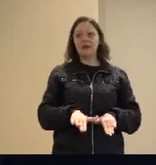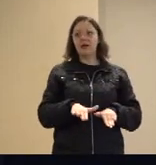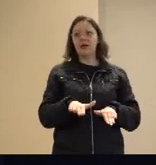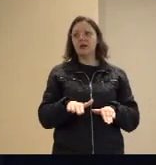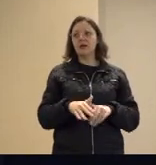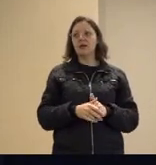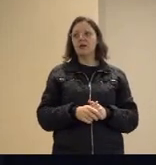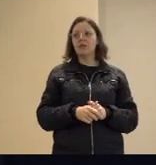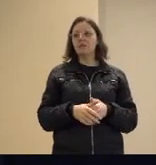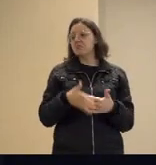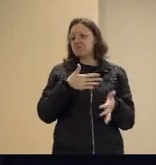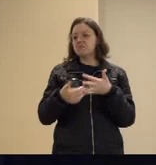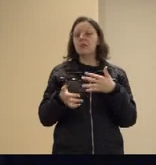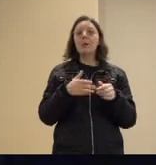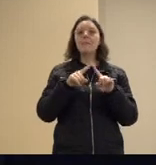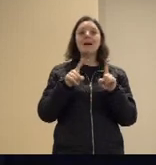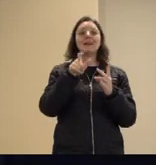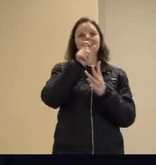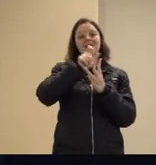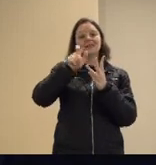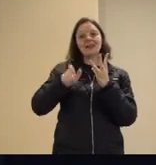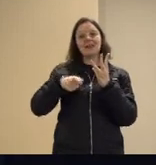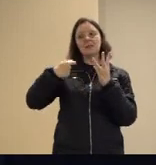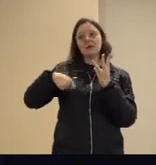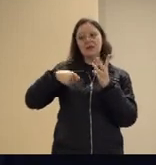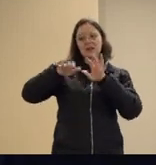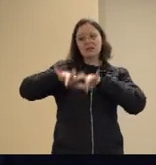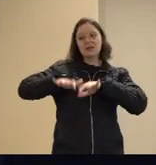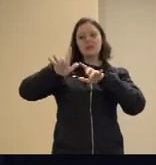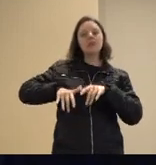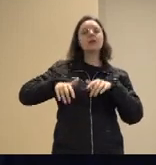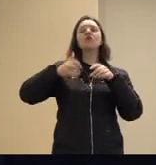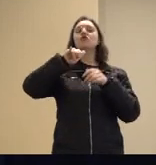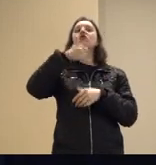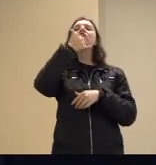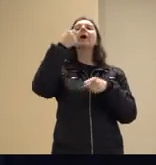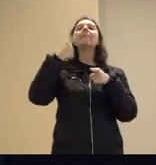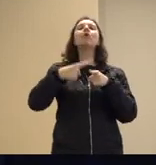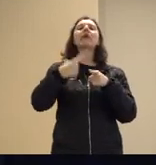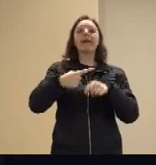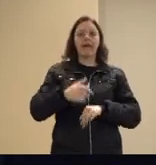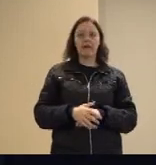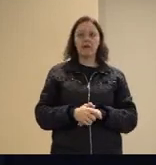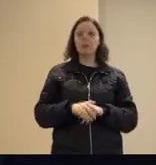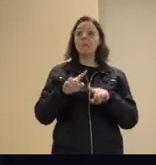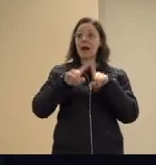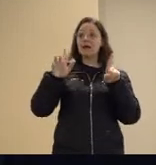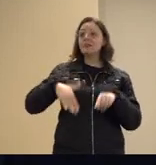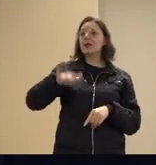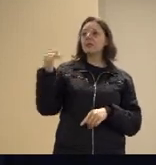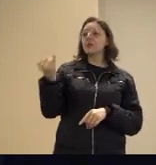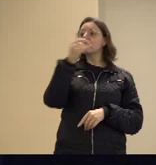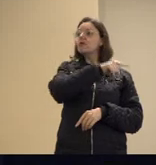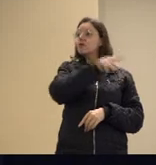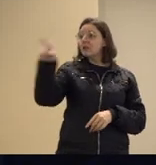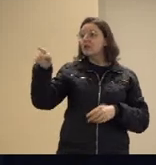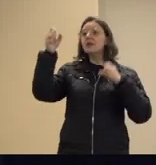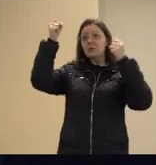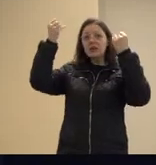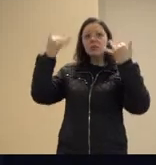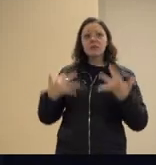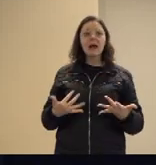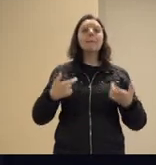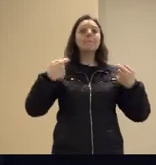não importa a razão, mas 3 autoridades vão ter que fundamentar por que tem que ficar acolhido. Mas o mais importante é que vocês podem dizer, tem que